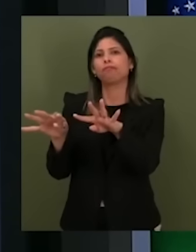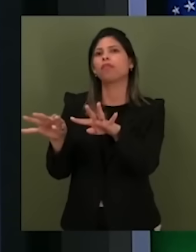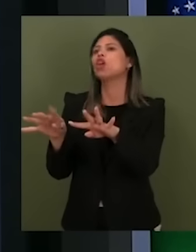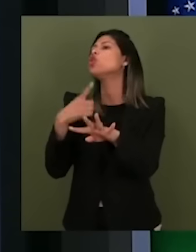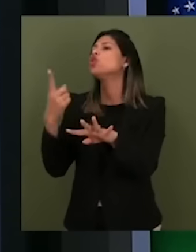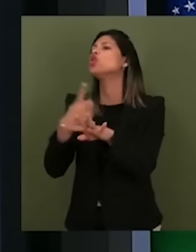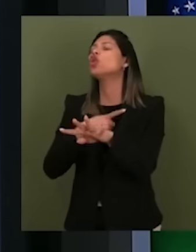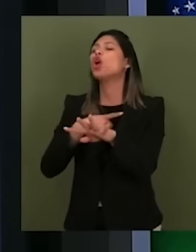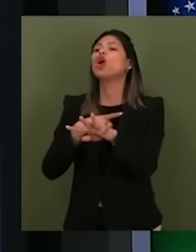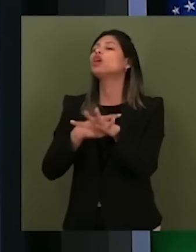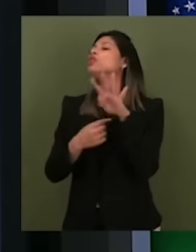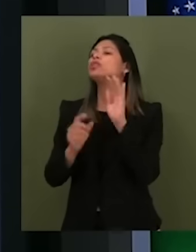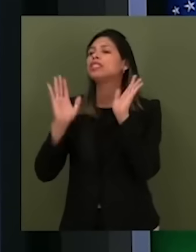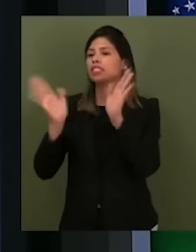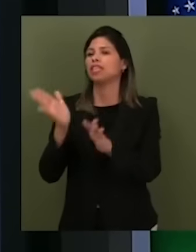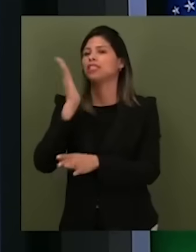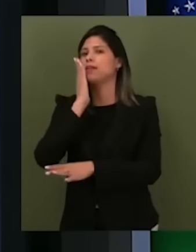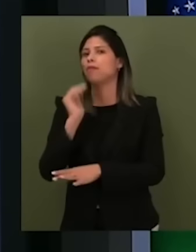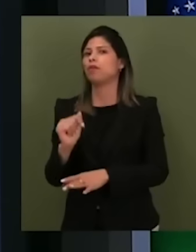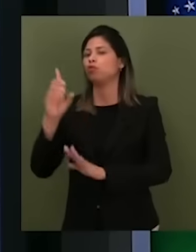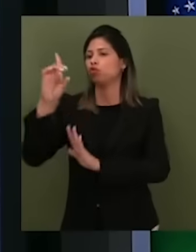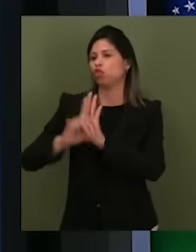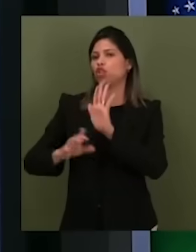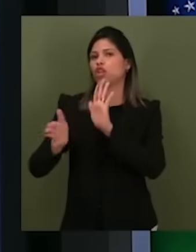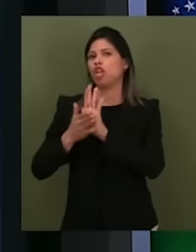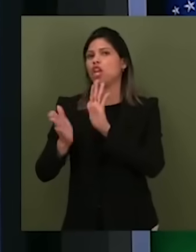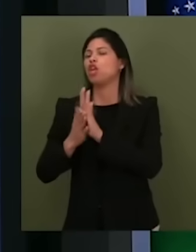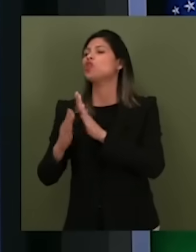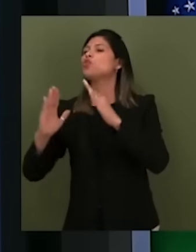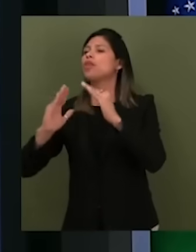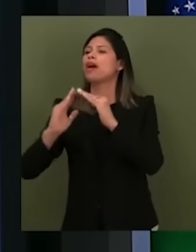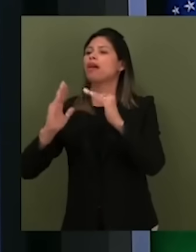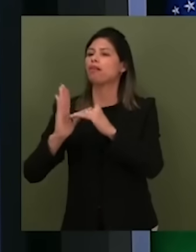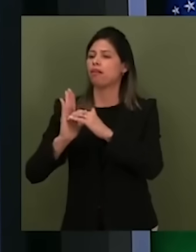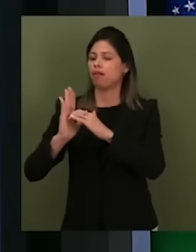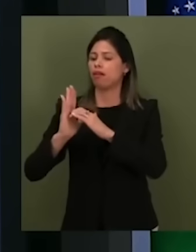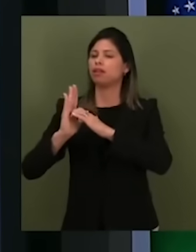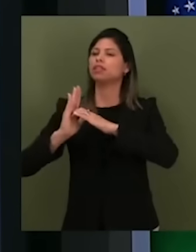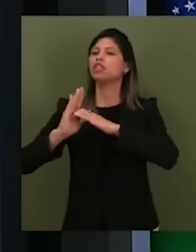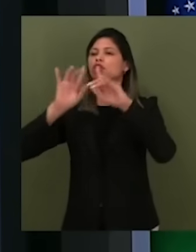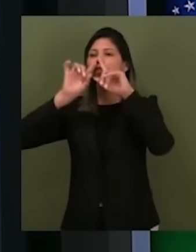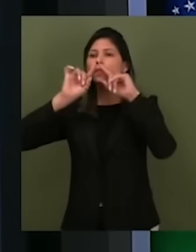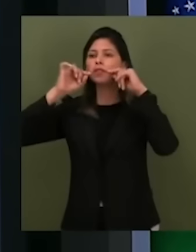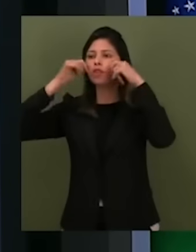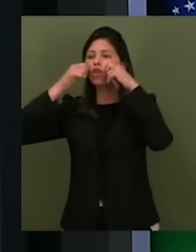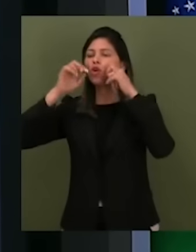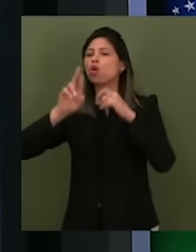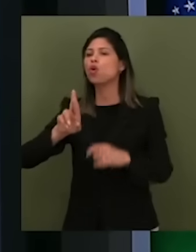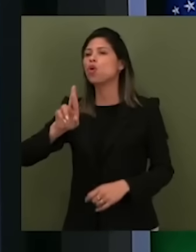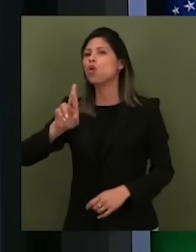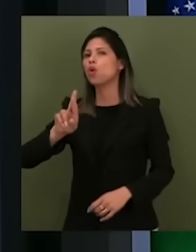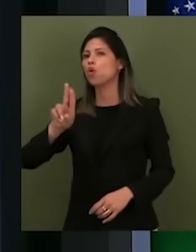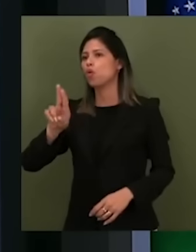Ensaiamos a dignidade de volta dessa casa. A casa de Rui. A pior das ditaduras é